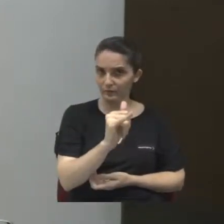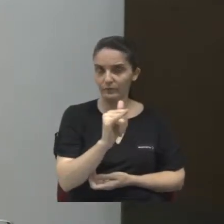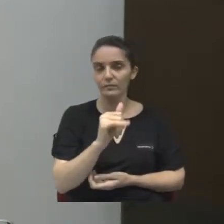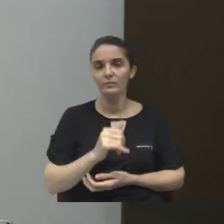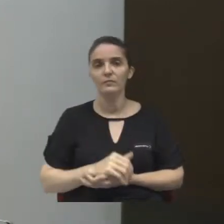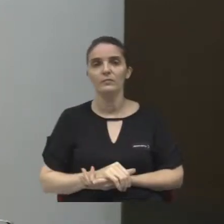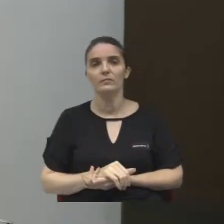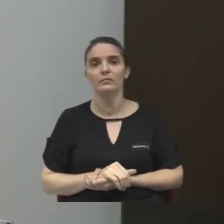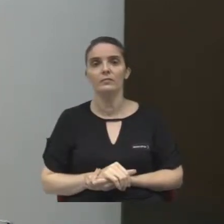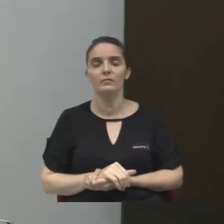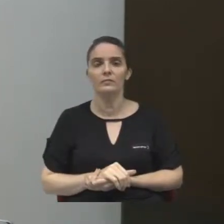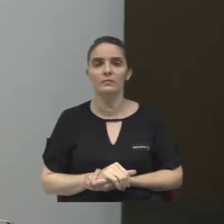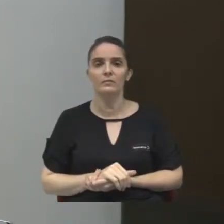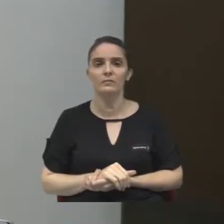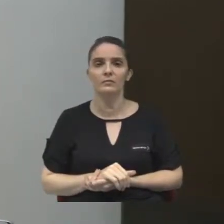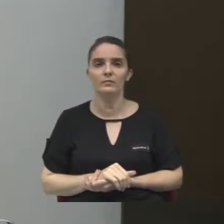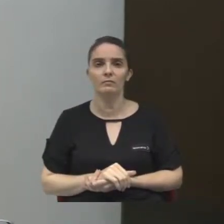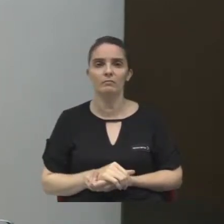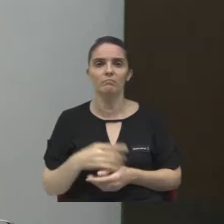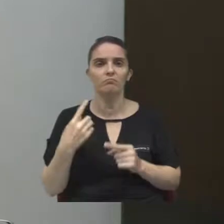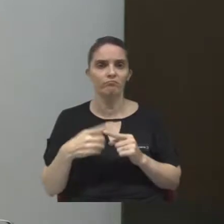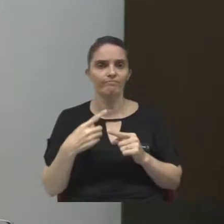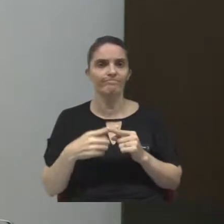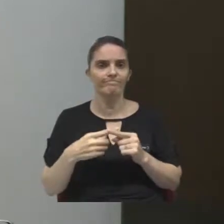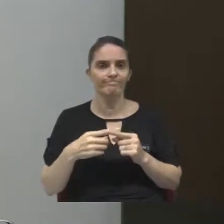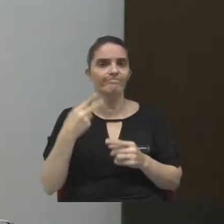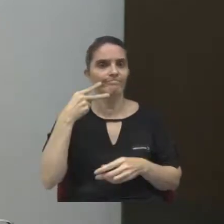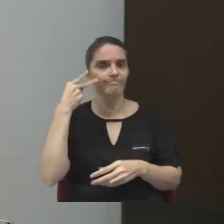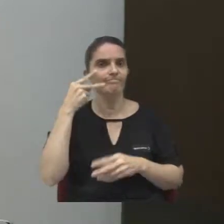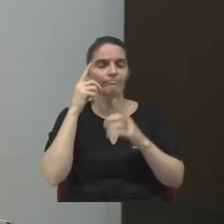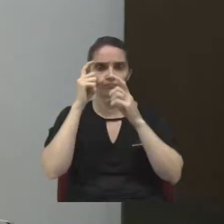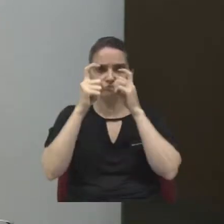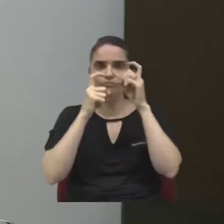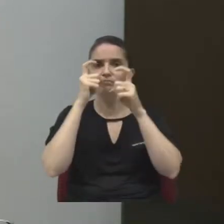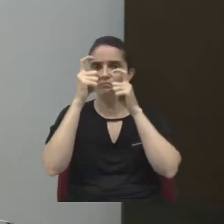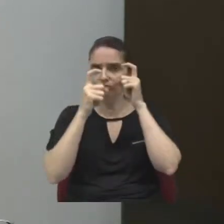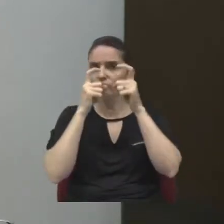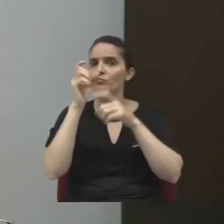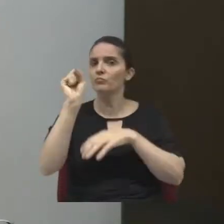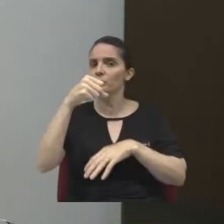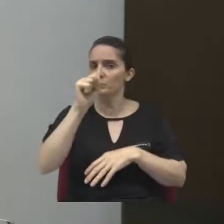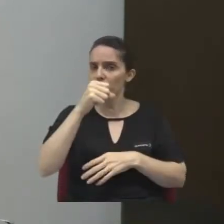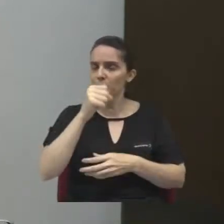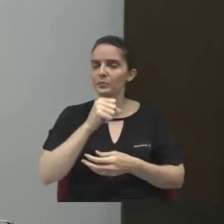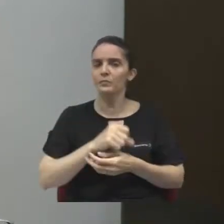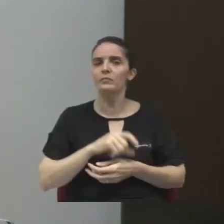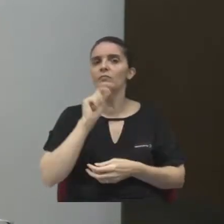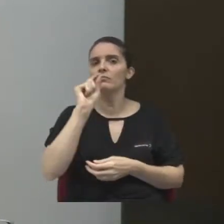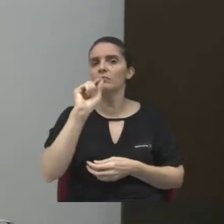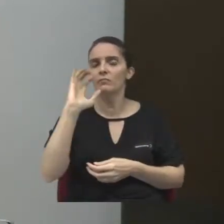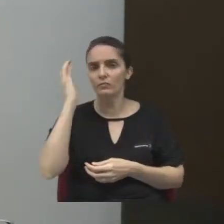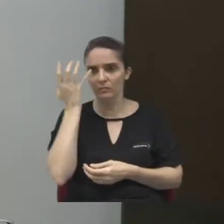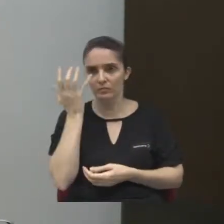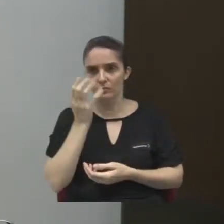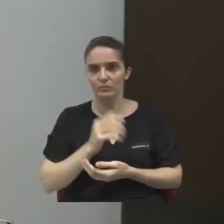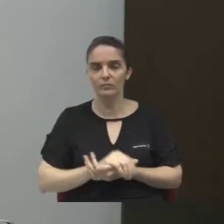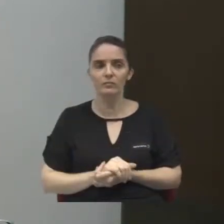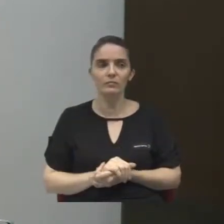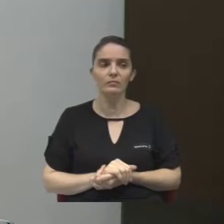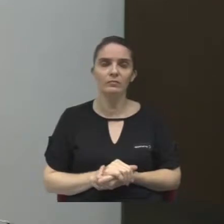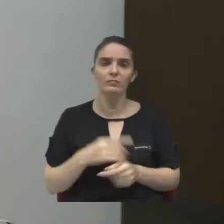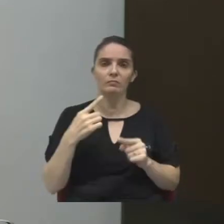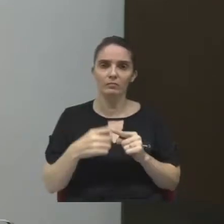vereadora, muito preocupada em referente ao levantamento da questão, porque isso